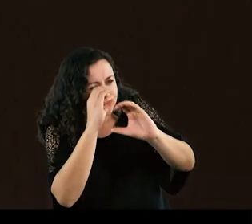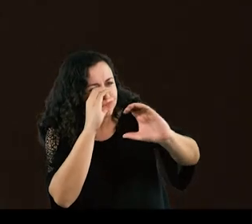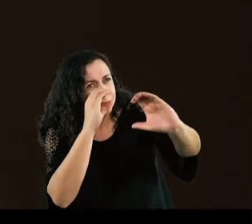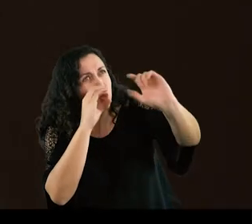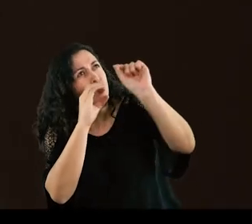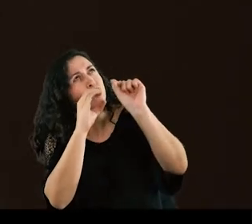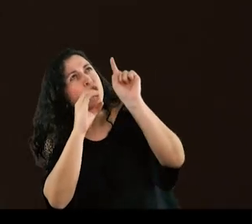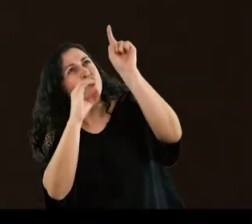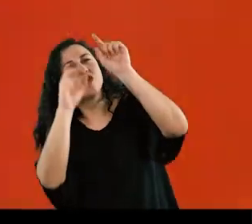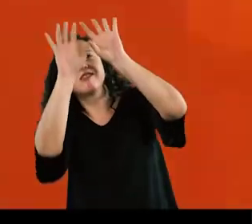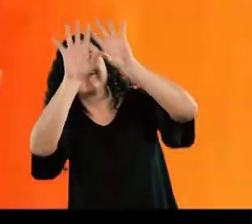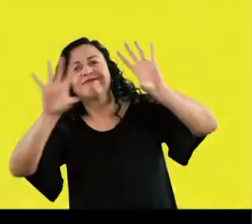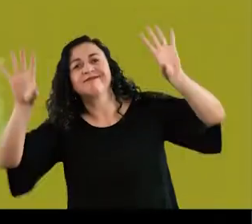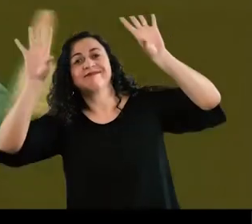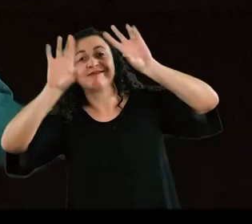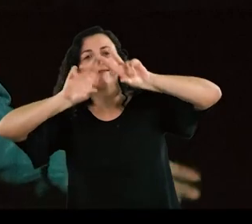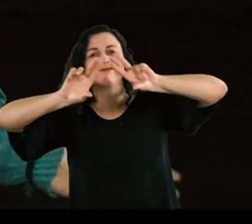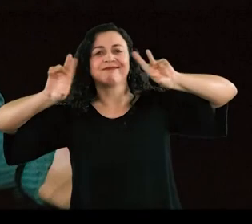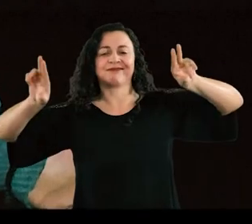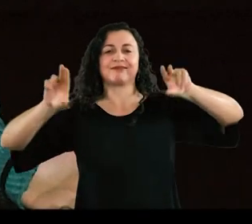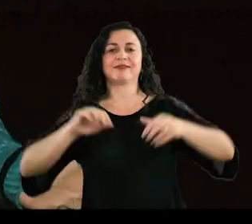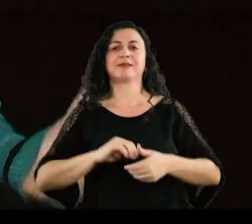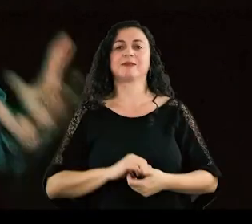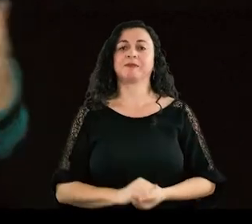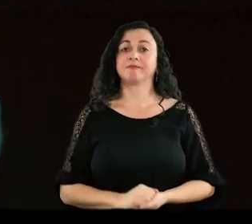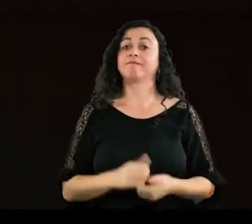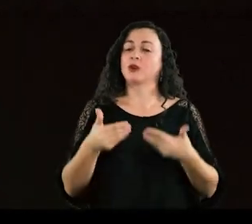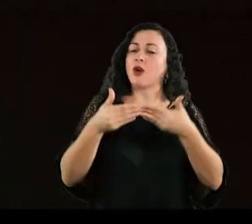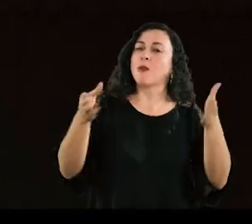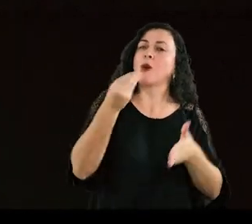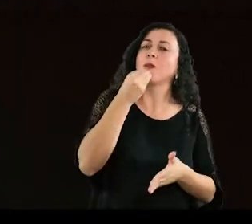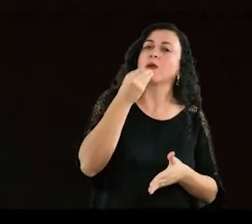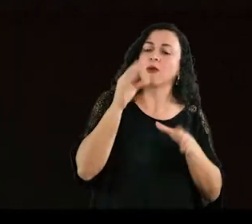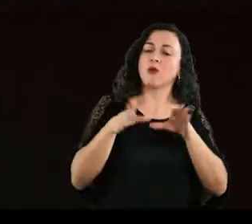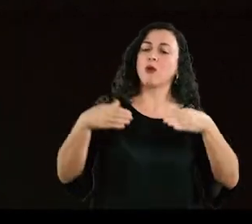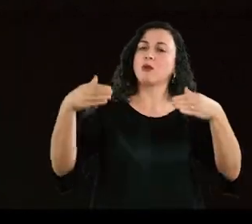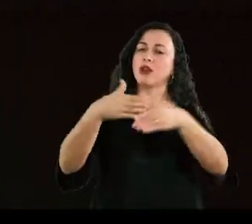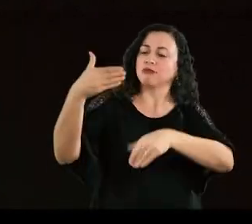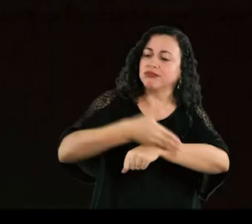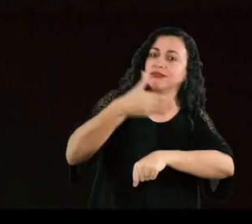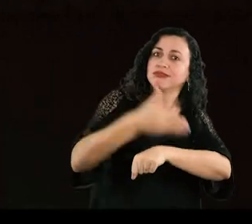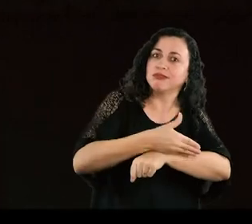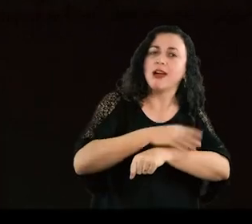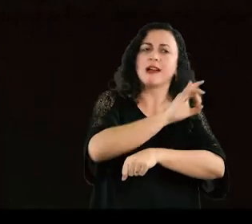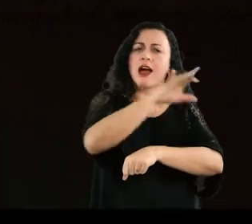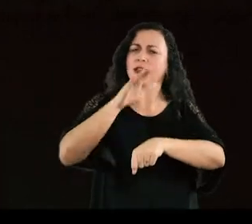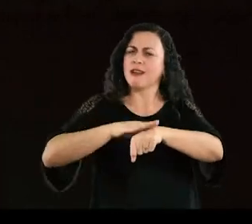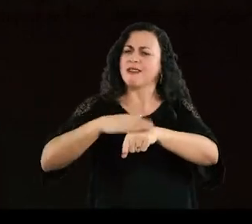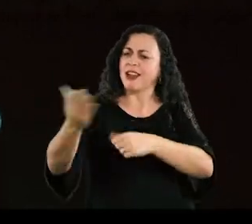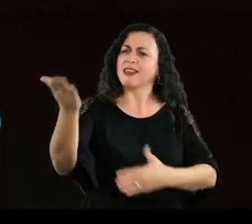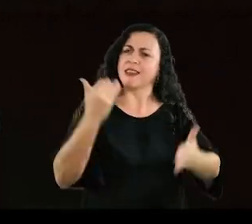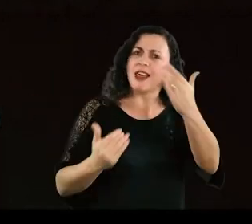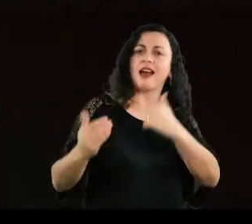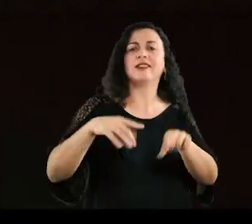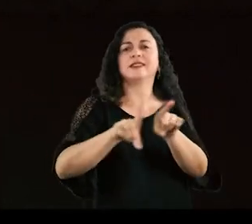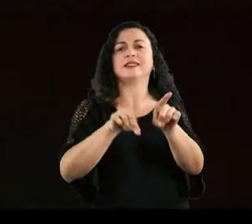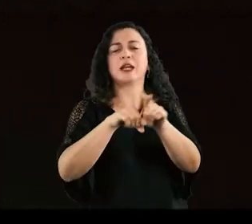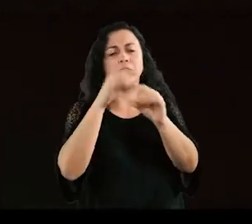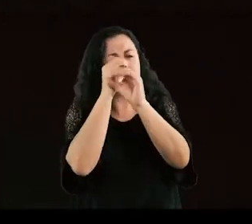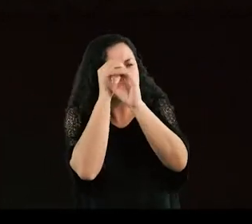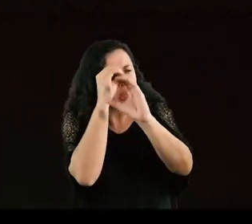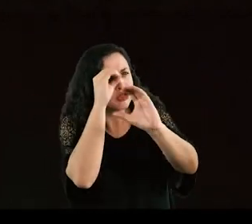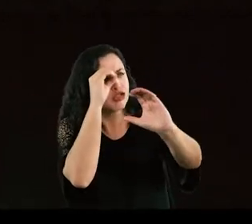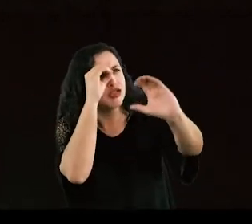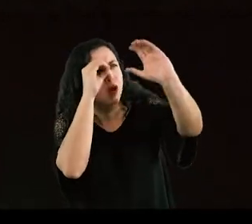os astros. A gente abre a oportunidade e a comunidade, sabendo a oportunidade, traz os telescópios. E muita gente, né,